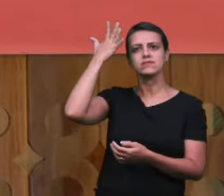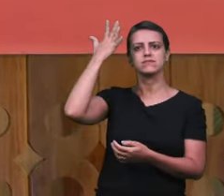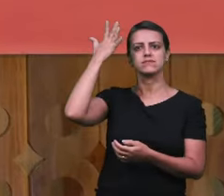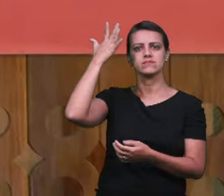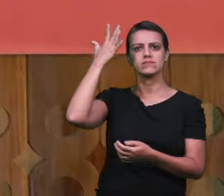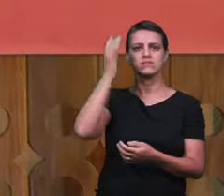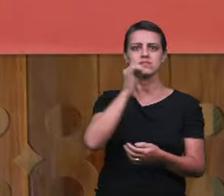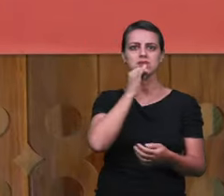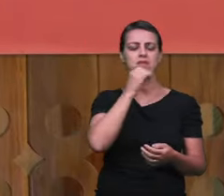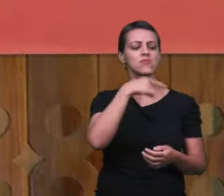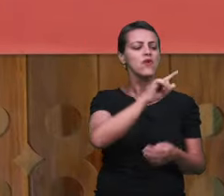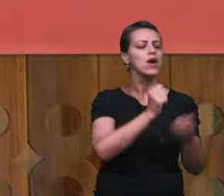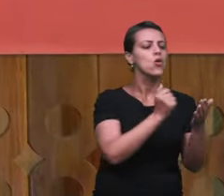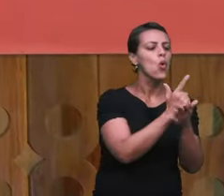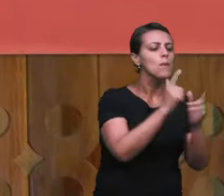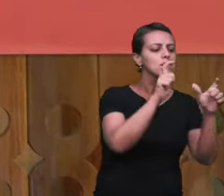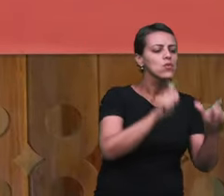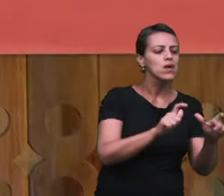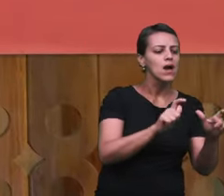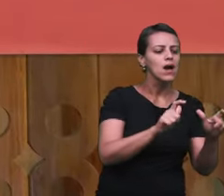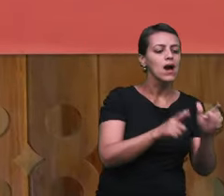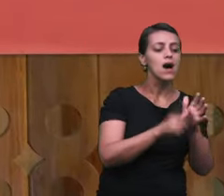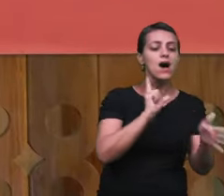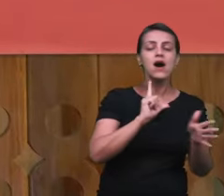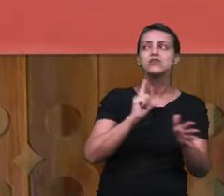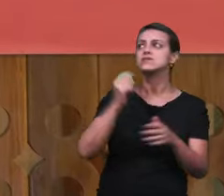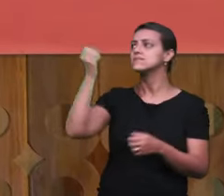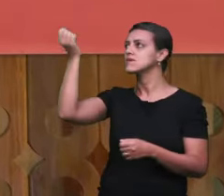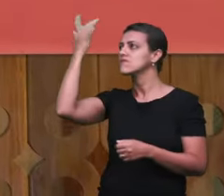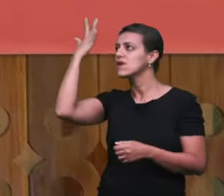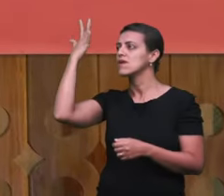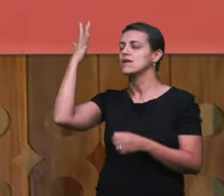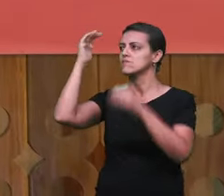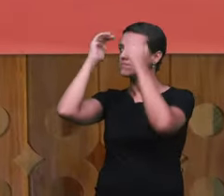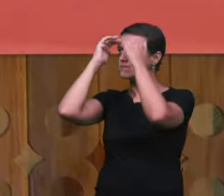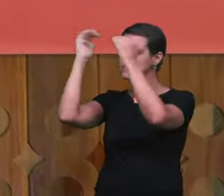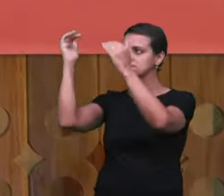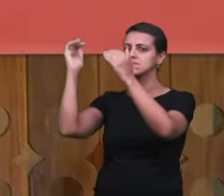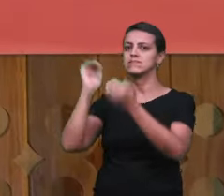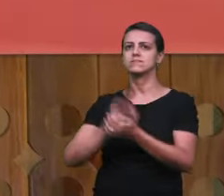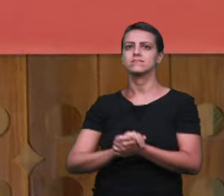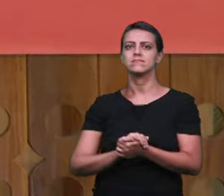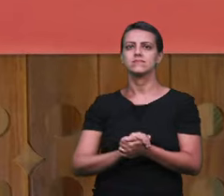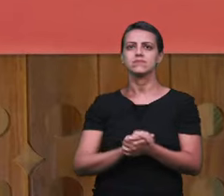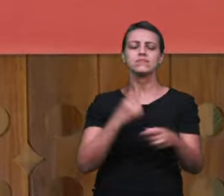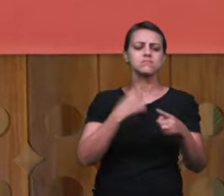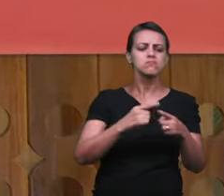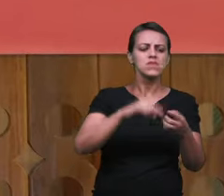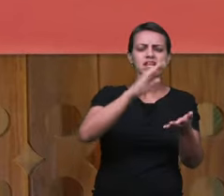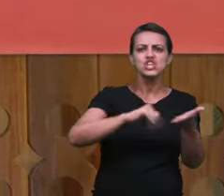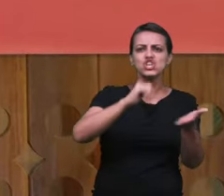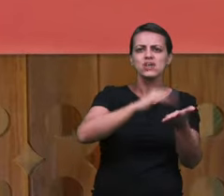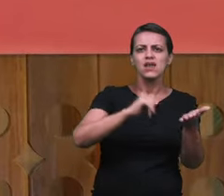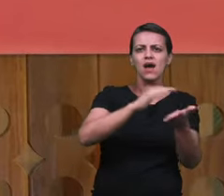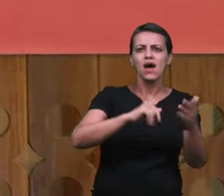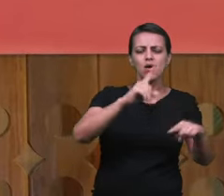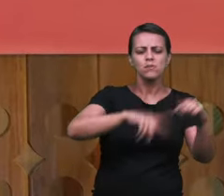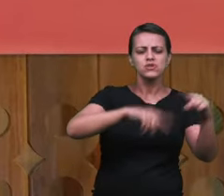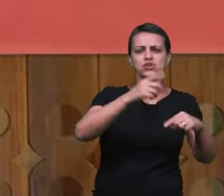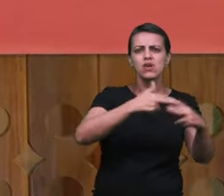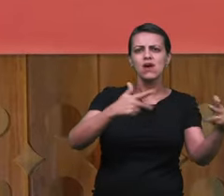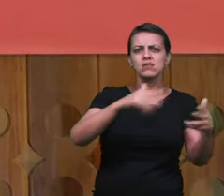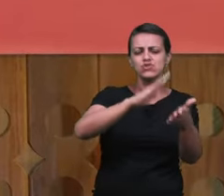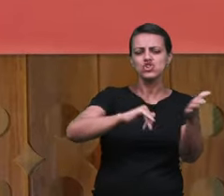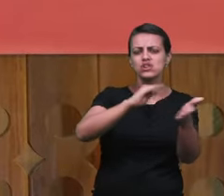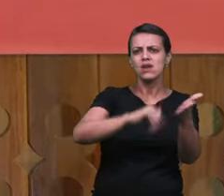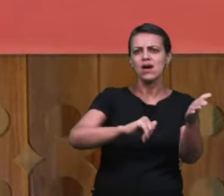os móveis que estão de sobra em tal lugar. Ah, porque não pode? Não, tem que tirar. É para tirar assim. É porque não obedece, você não